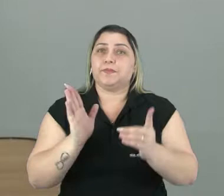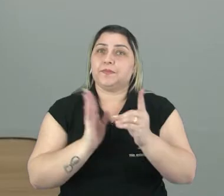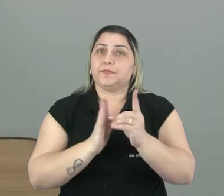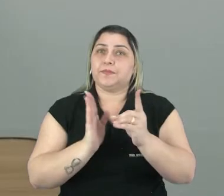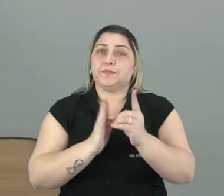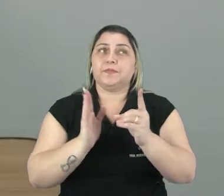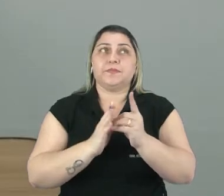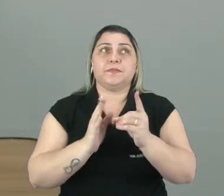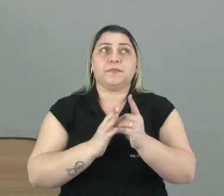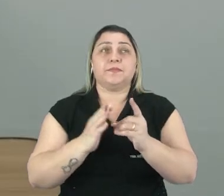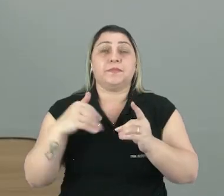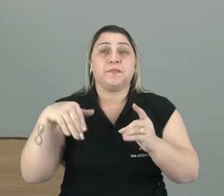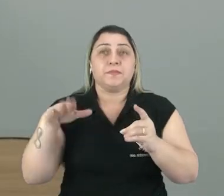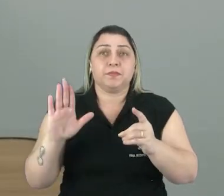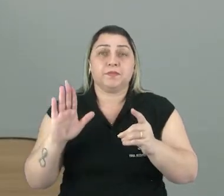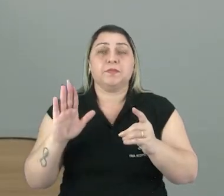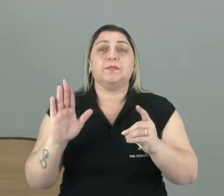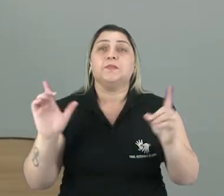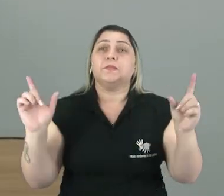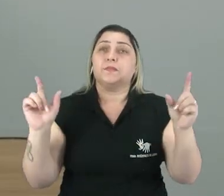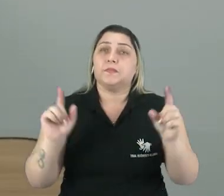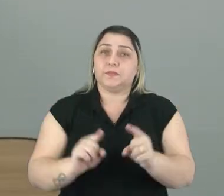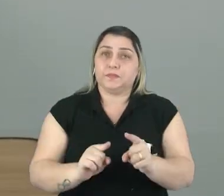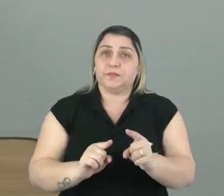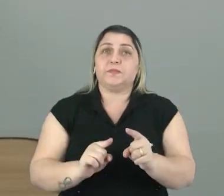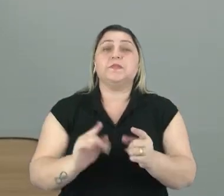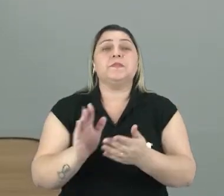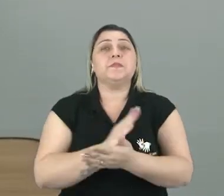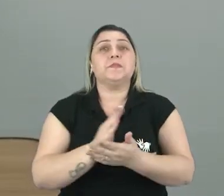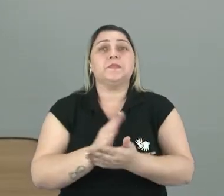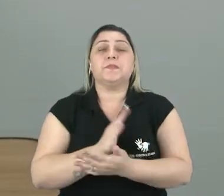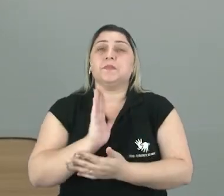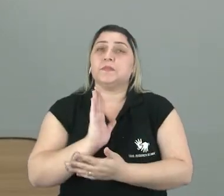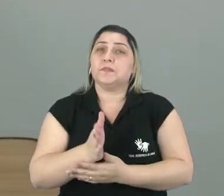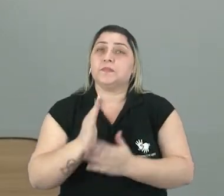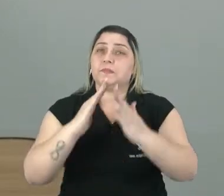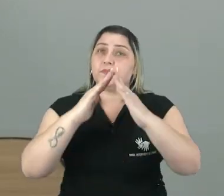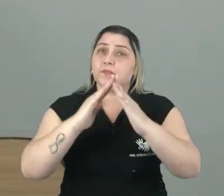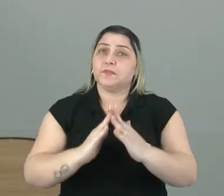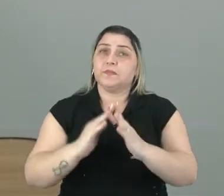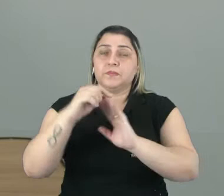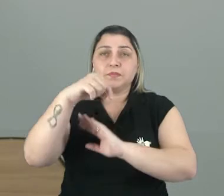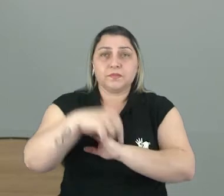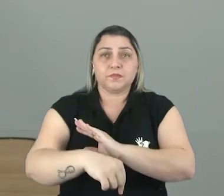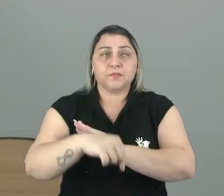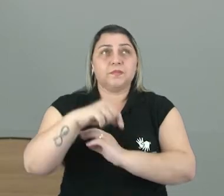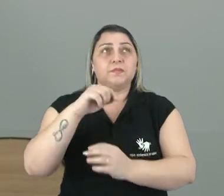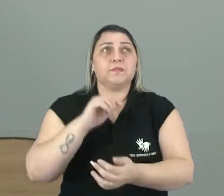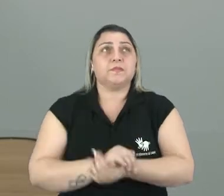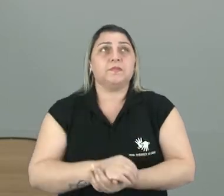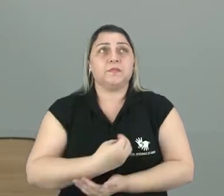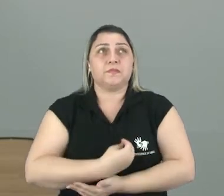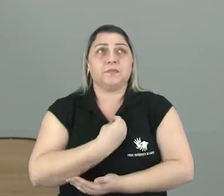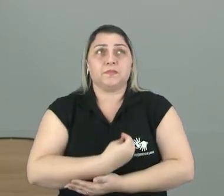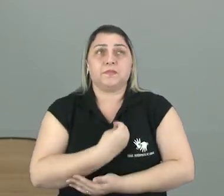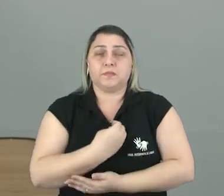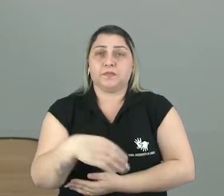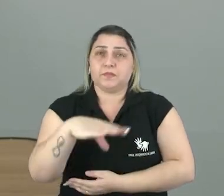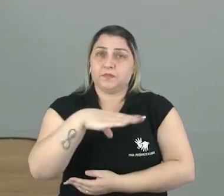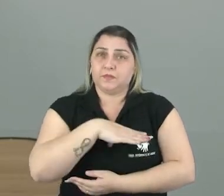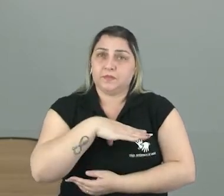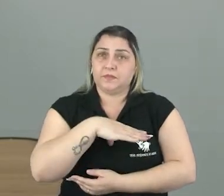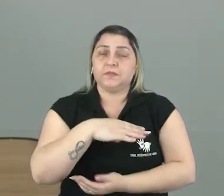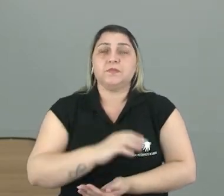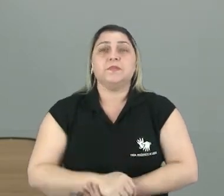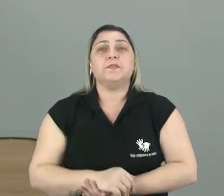vez mais diminuindo. Alguns indígenas já vieram até morar, alguns vivem na cidade,